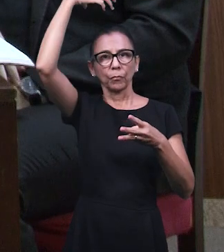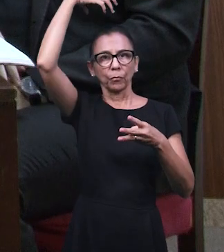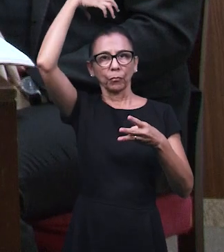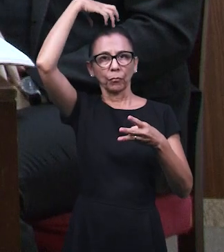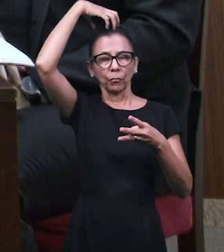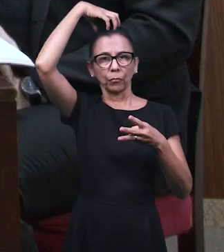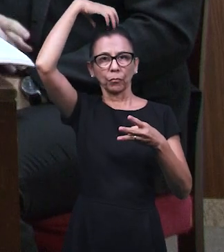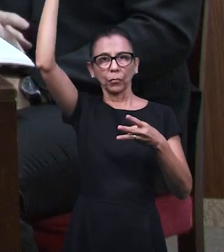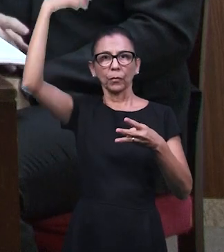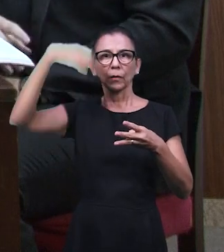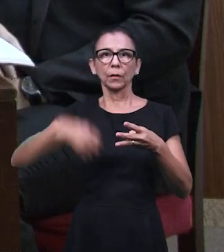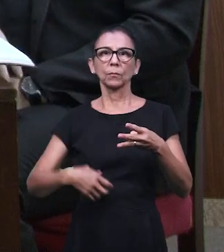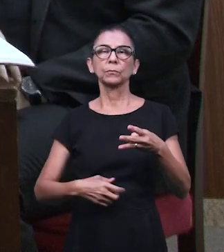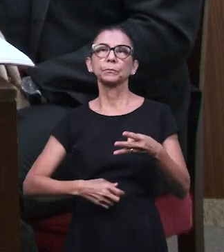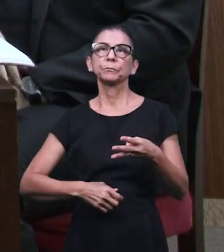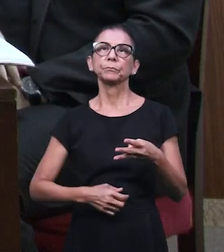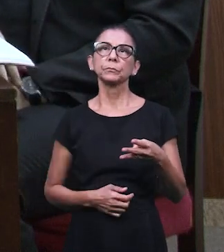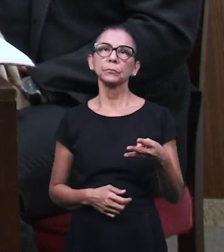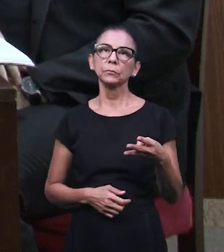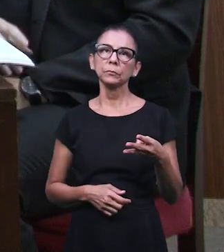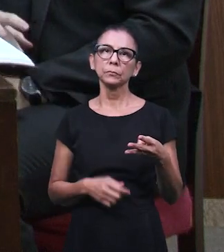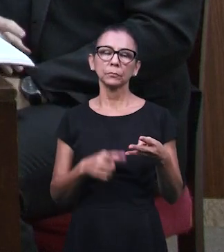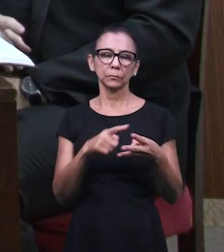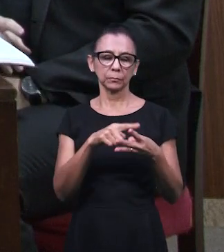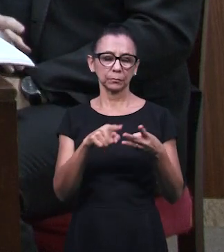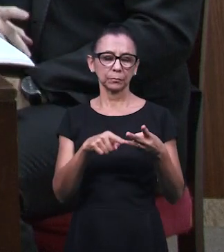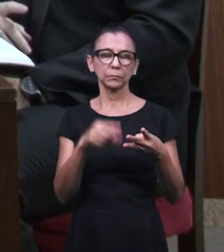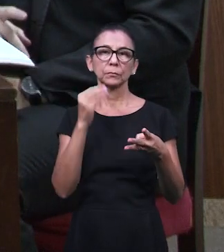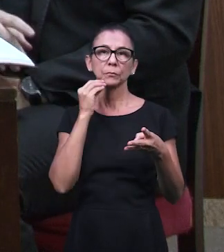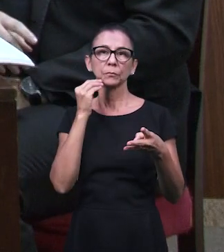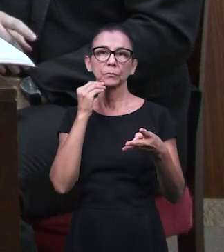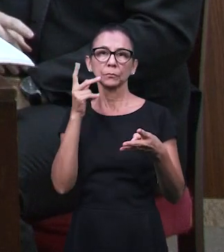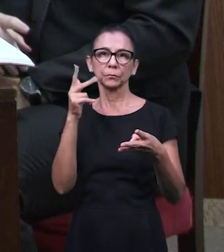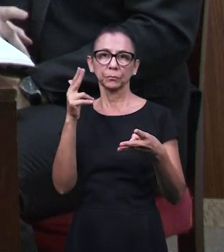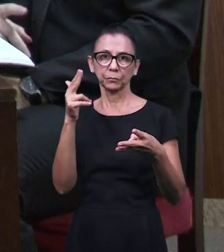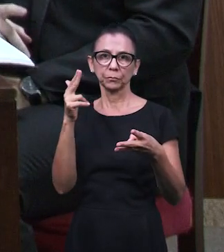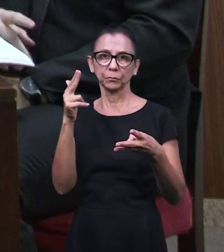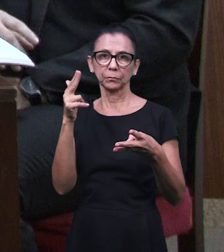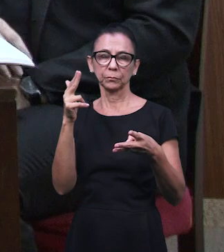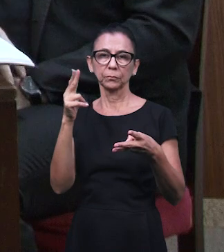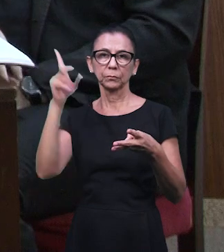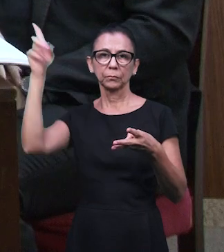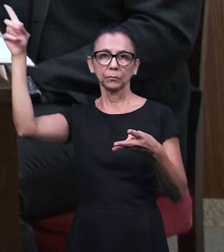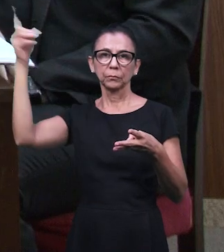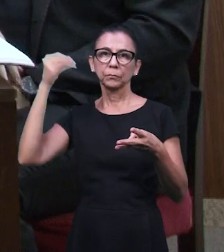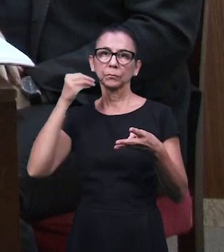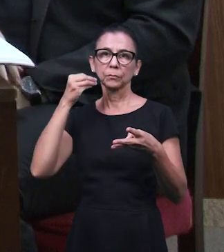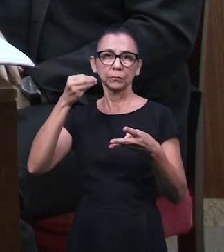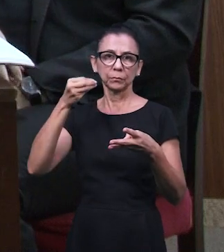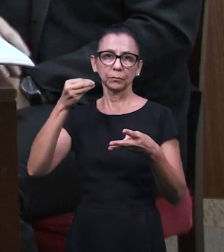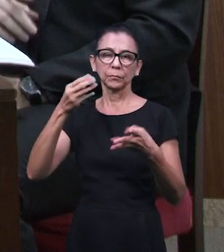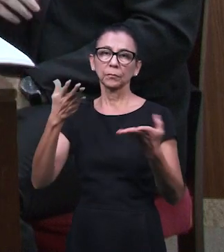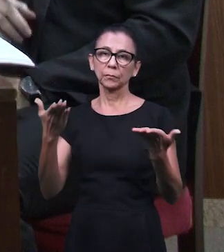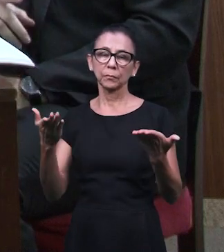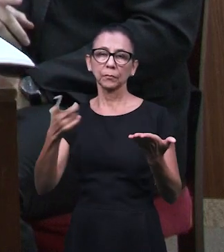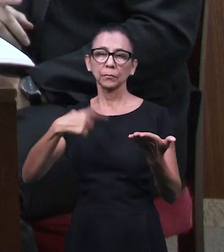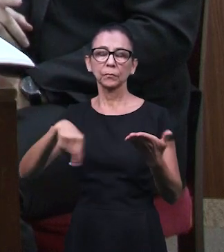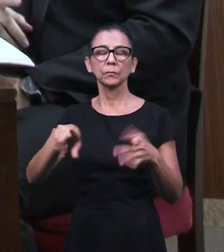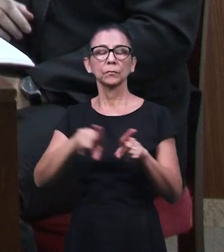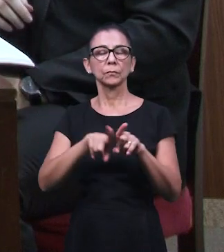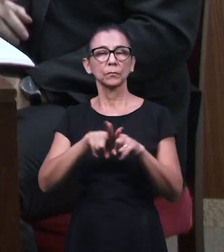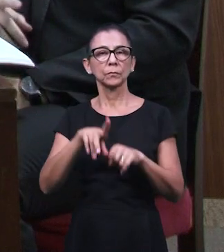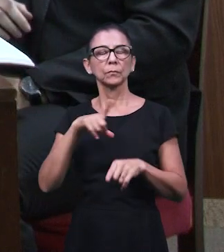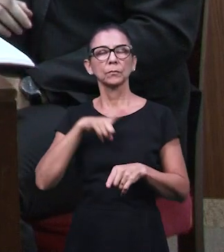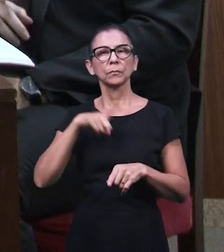diante do Senhor. E essa é a vida do servo. O Senhor nos dá a oportunidade, o privilégio de estarmos com eles. Mas se